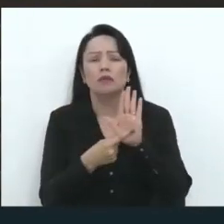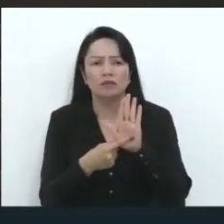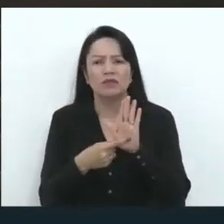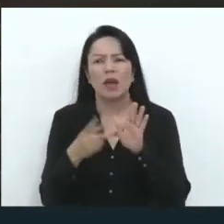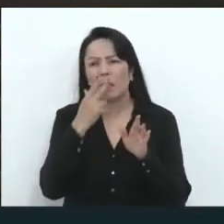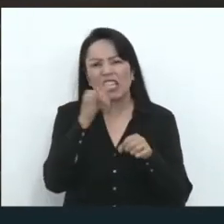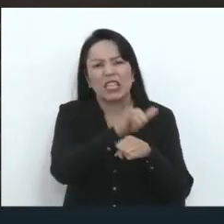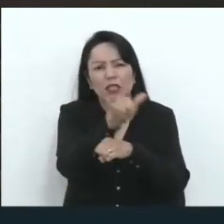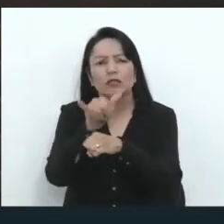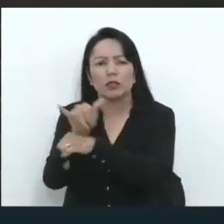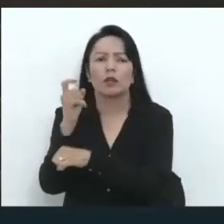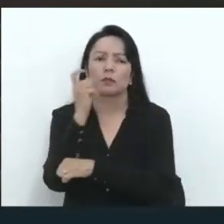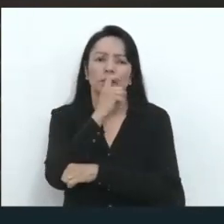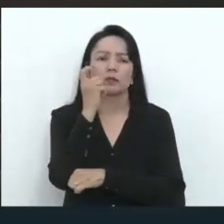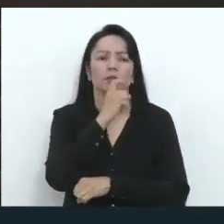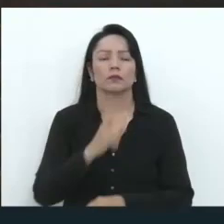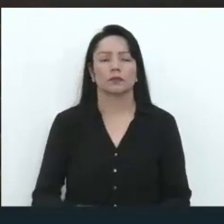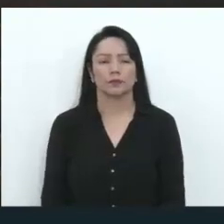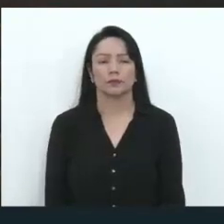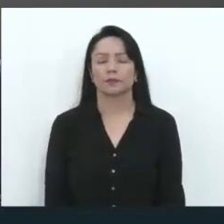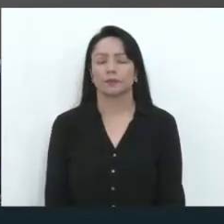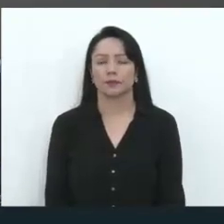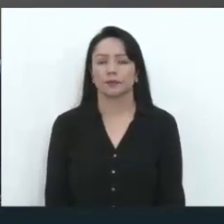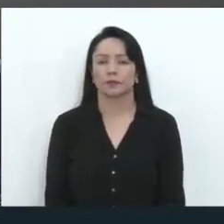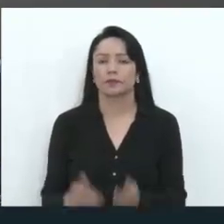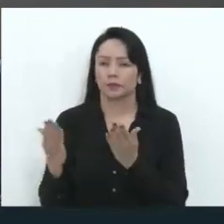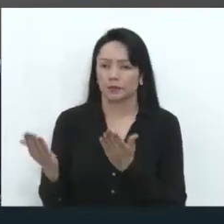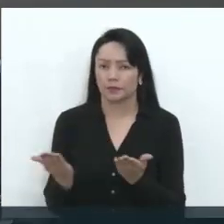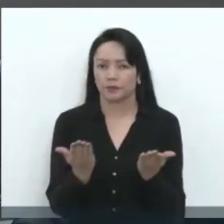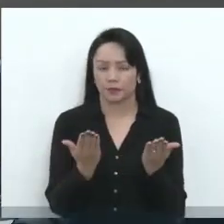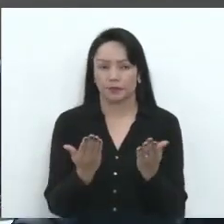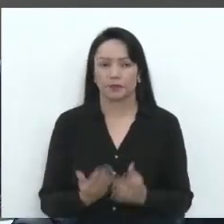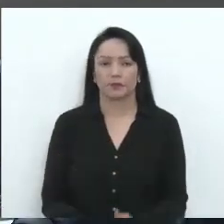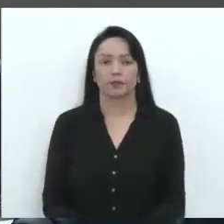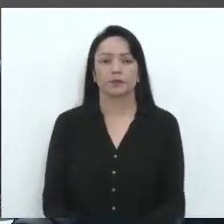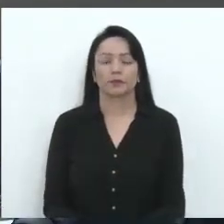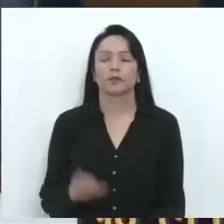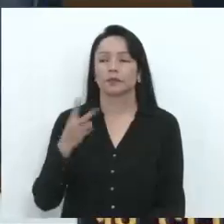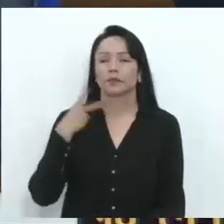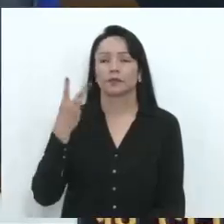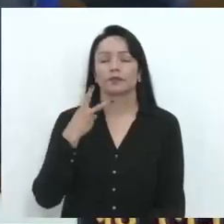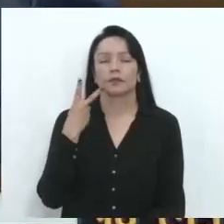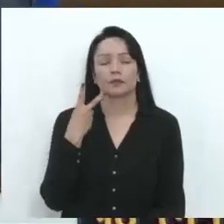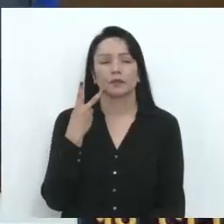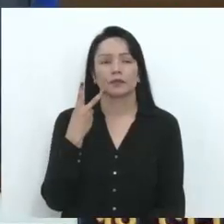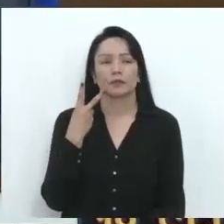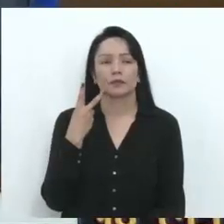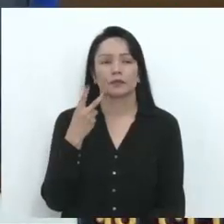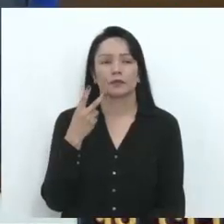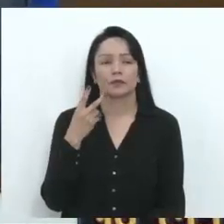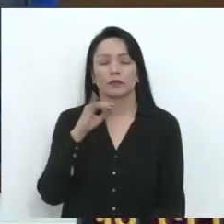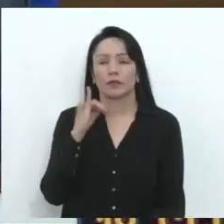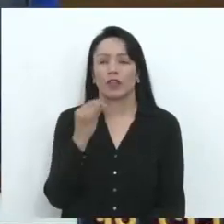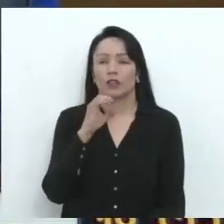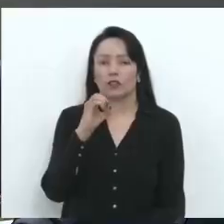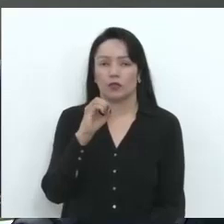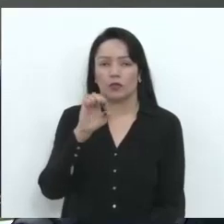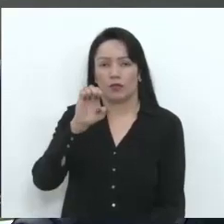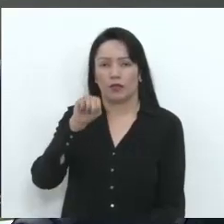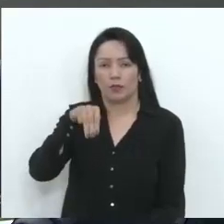enganosa, mentirosa. Com a palavra, vereador Joemílio.